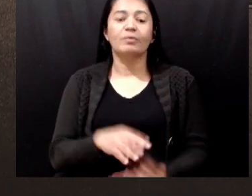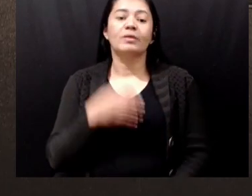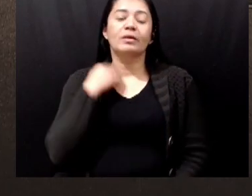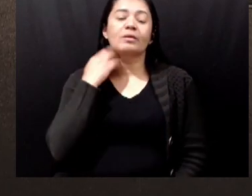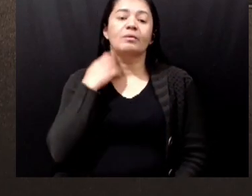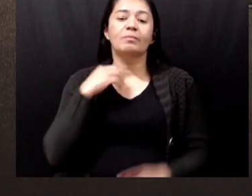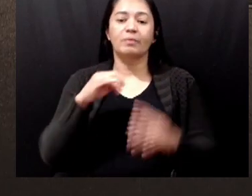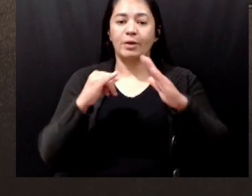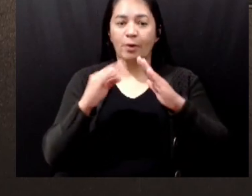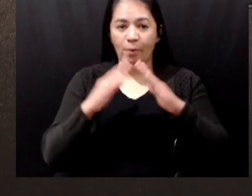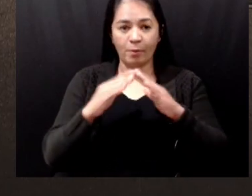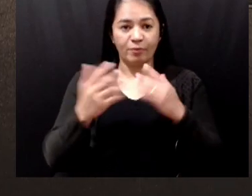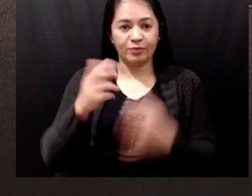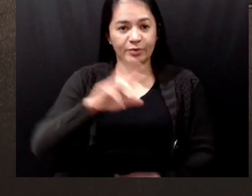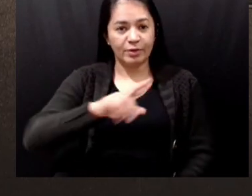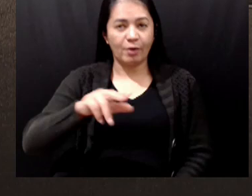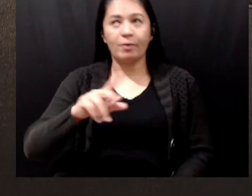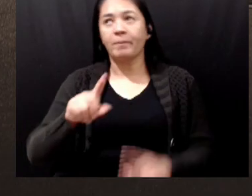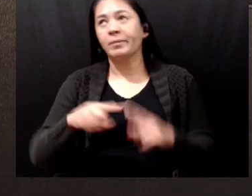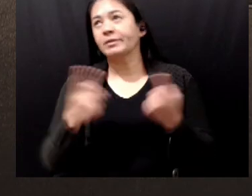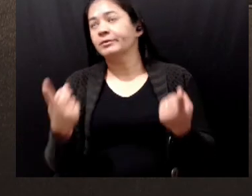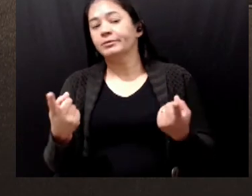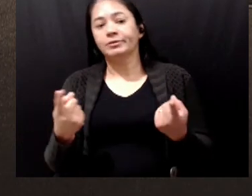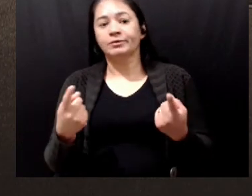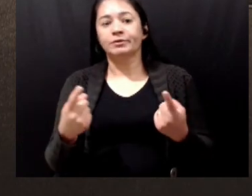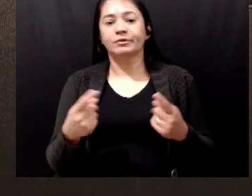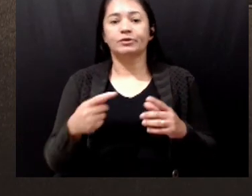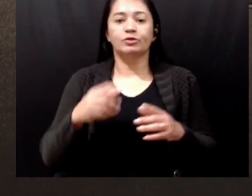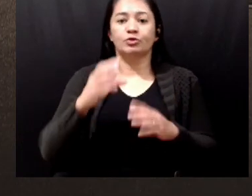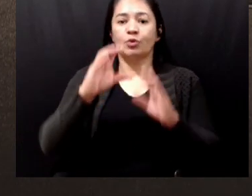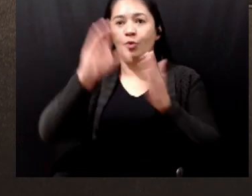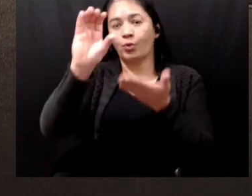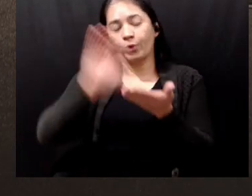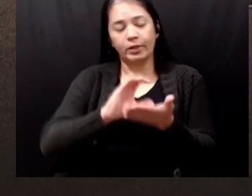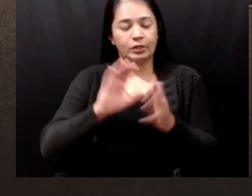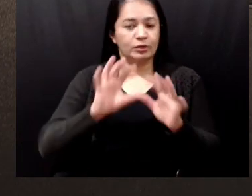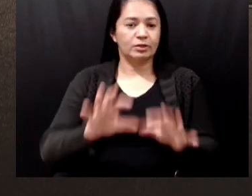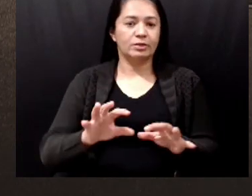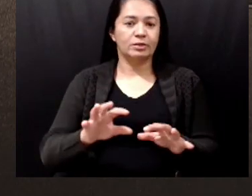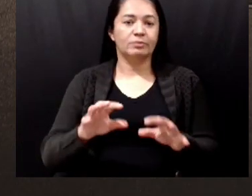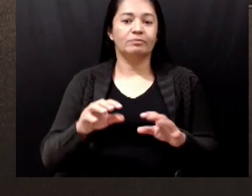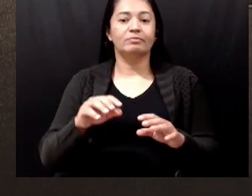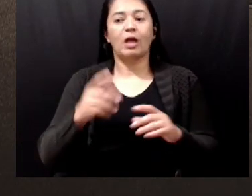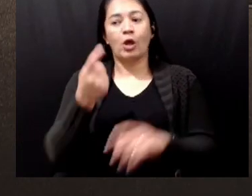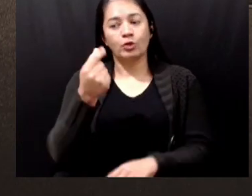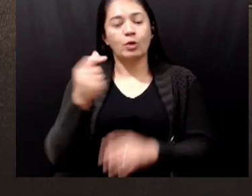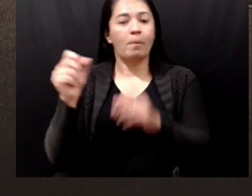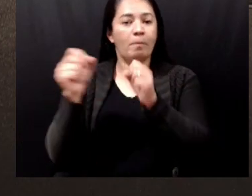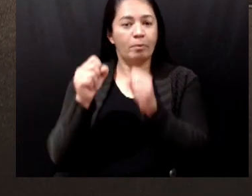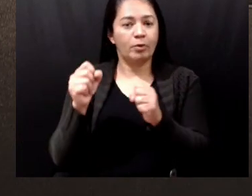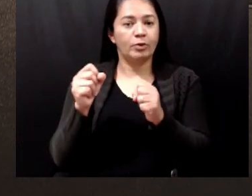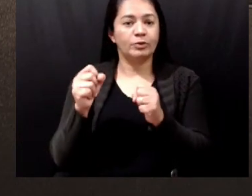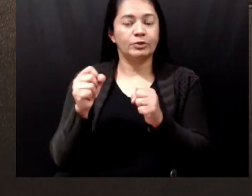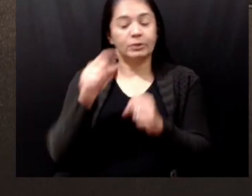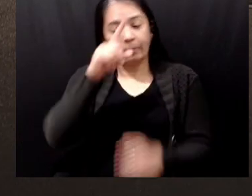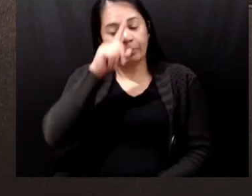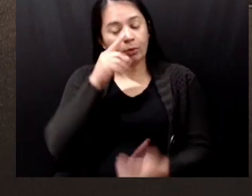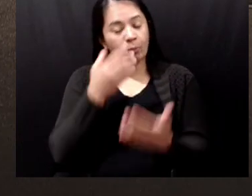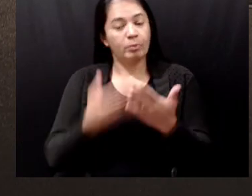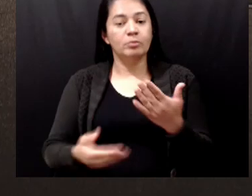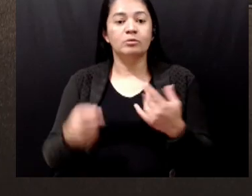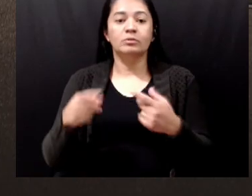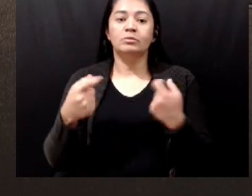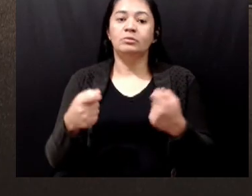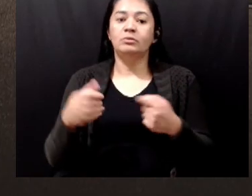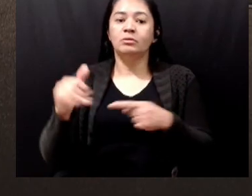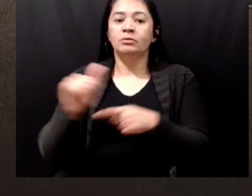ativo, numa ação, numa letra de crédito, algo nesse sentido, aí esse dinheiro pode se estar em risco e aí você tem que acionar mecanismos judiciais